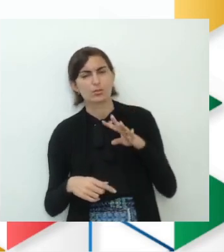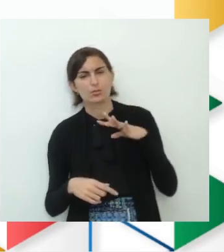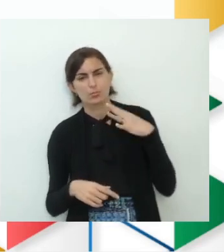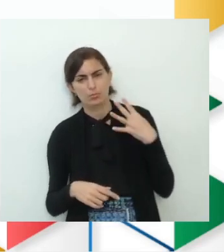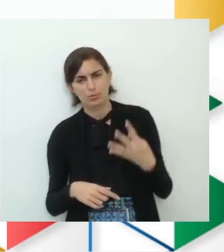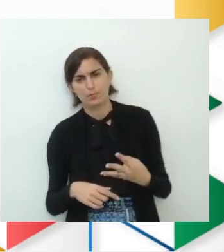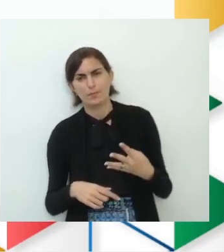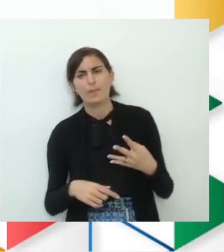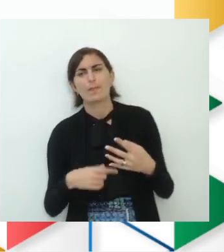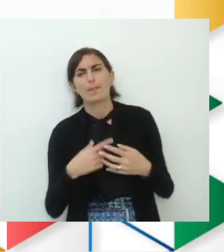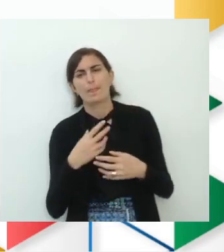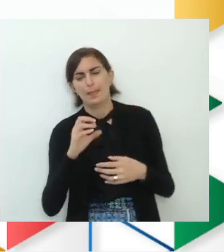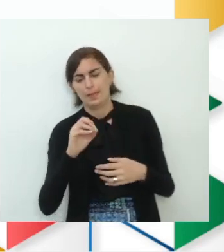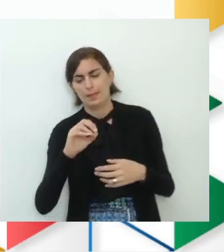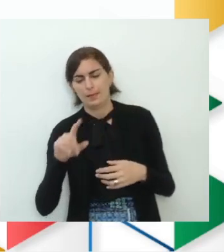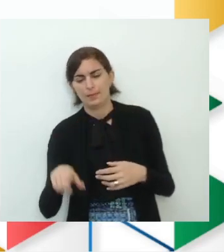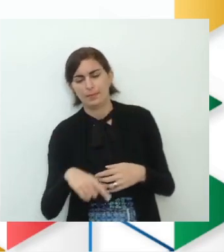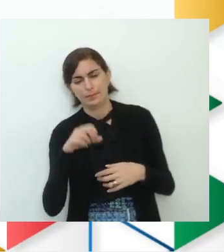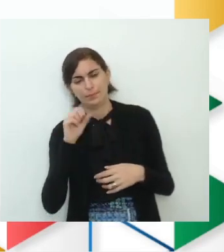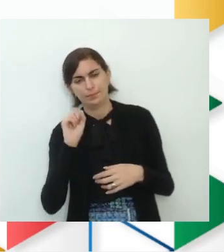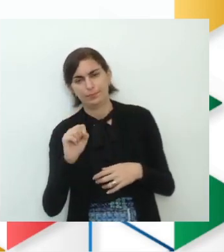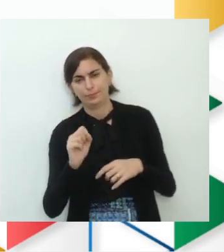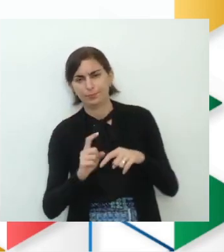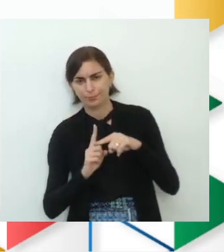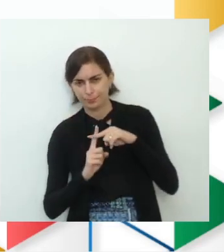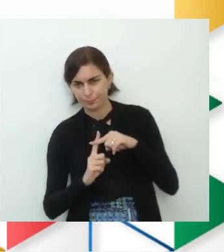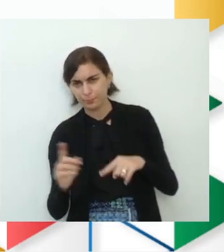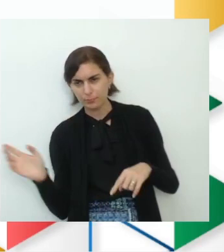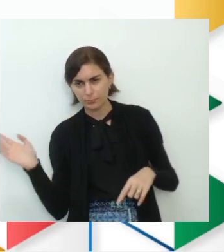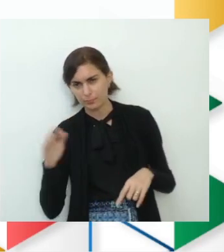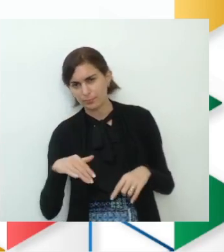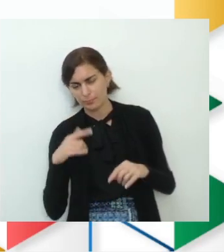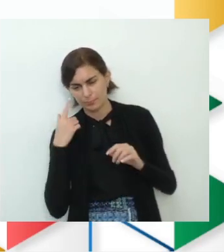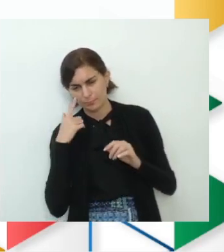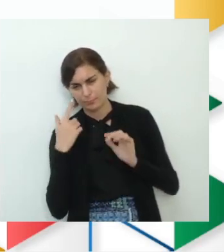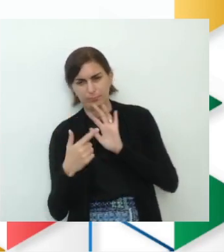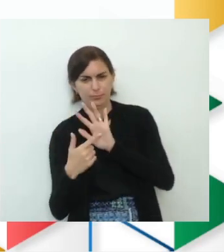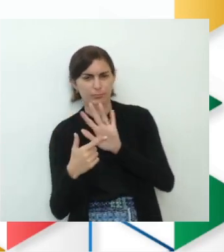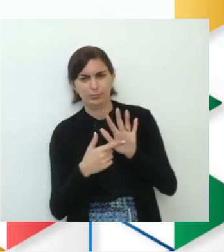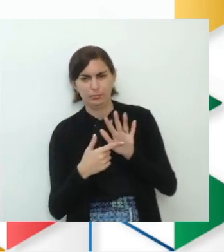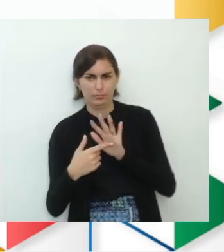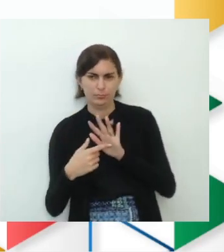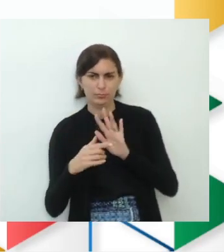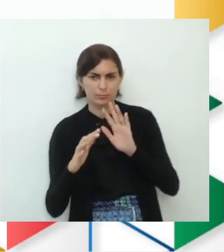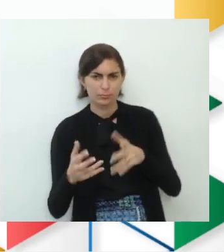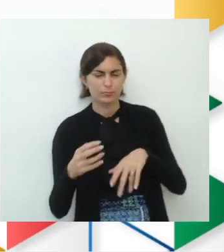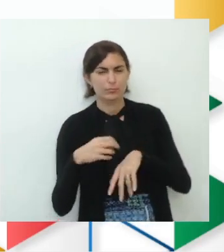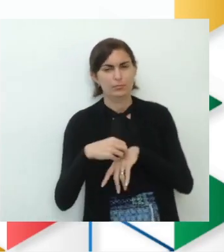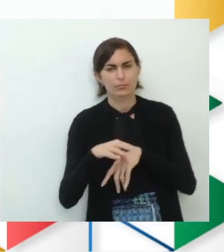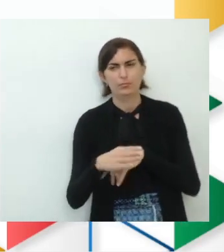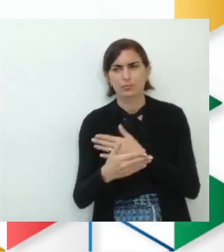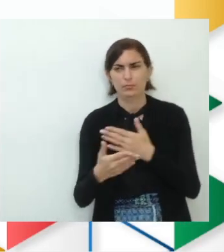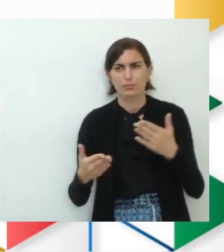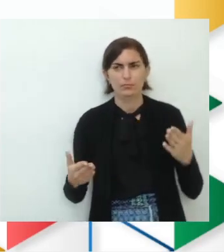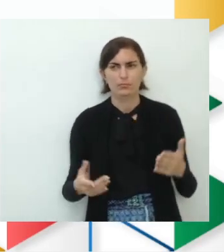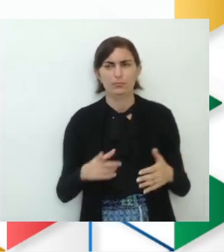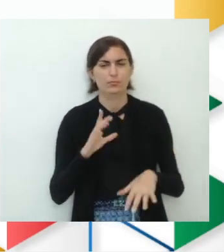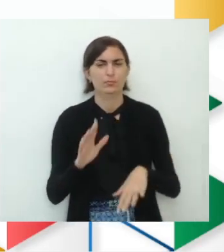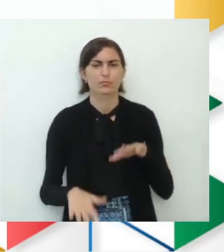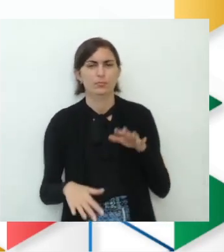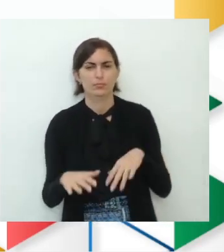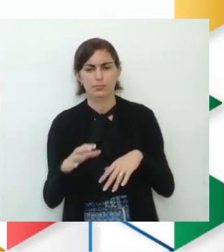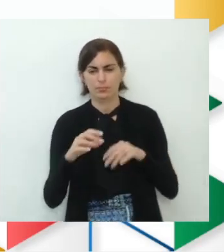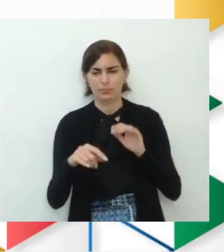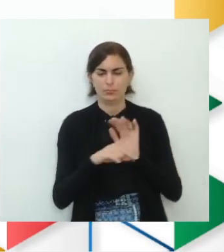e 0,8 positivo. Vem comigo que eu vou te mostrar, tá? Já deixando claro aí que tanto faz